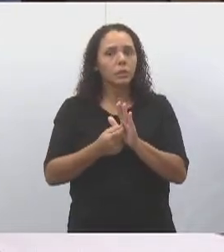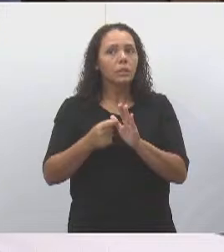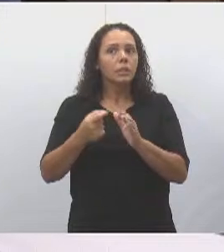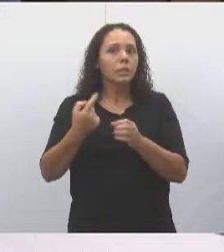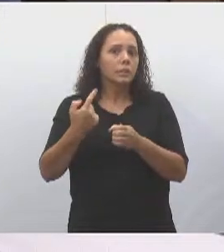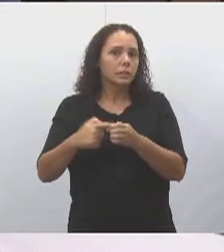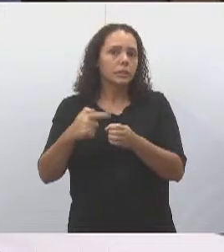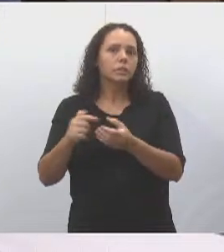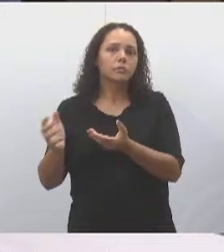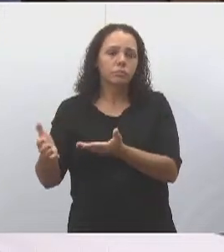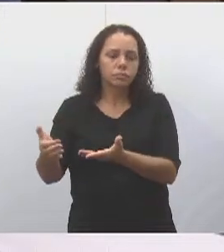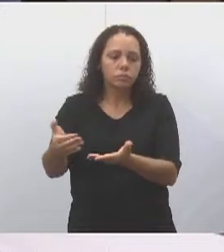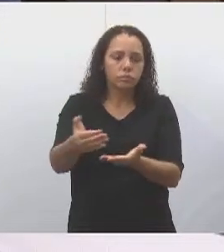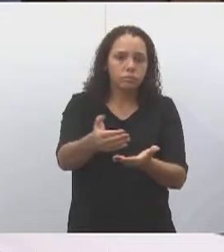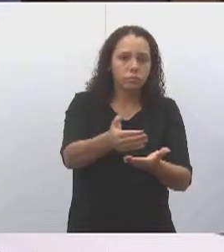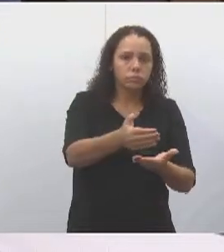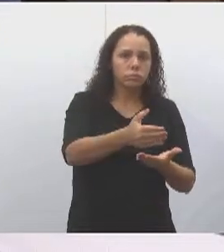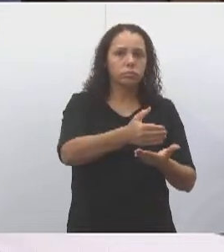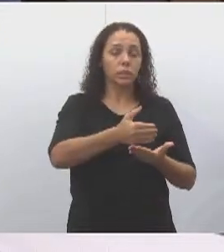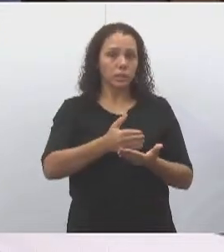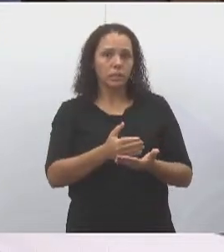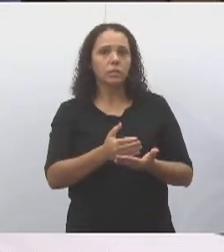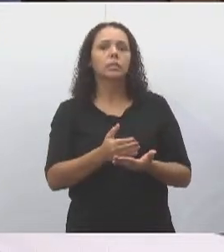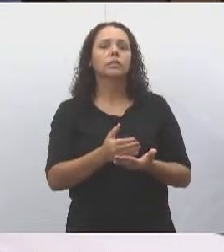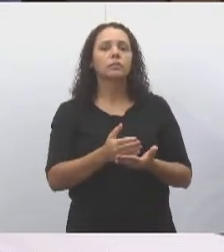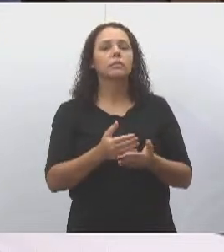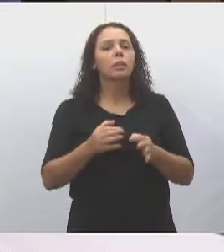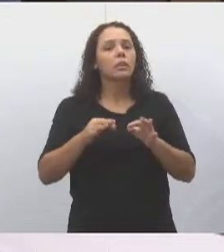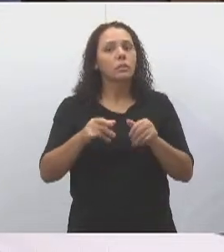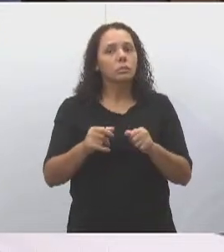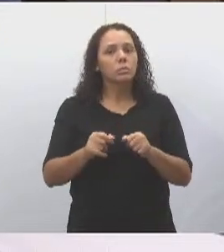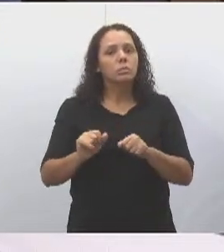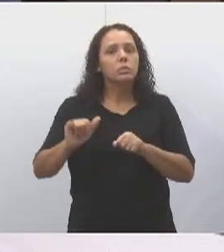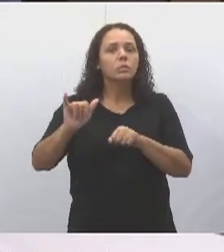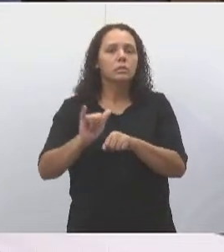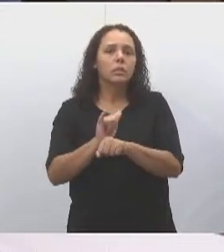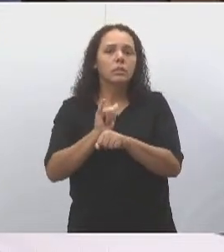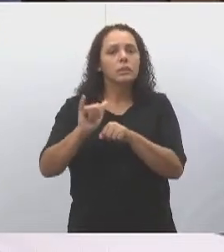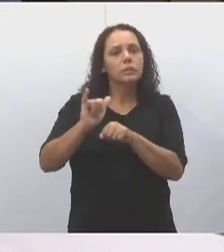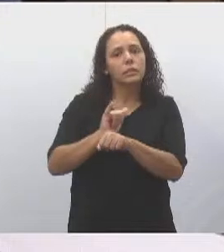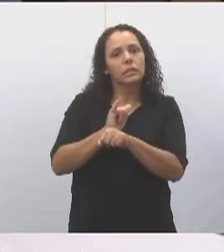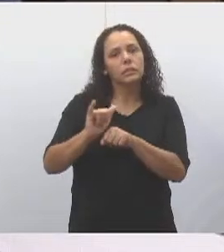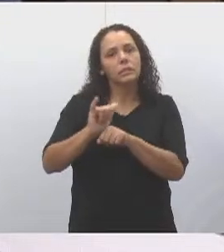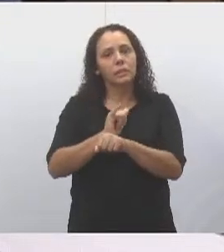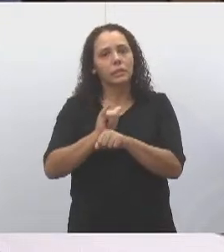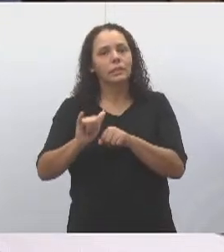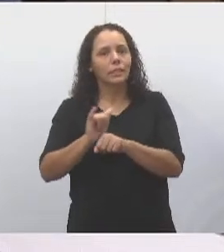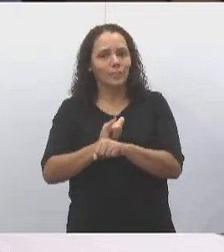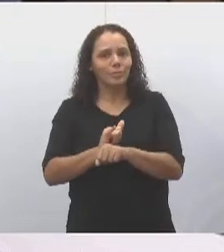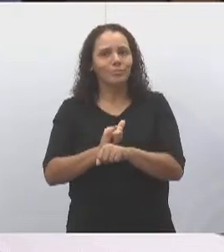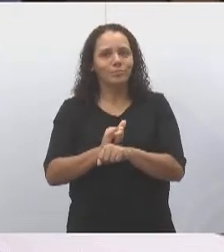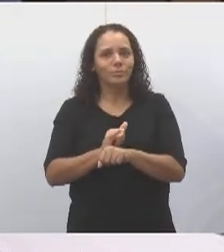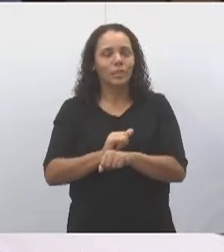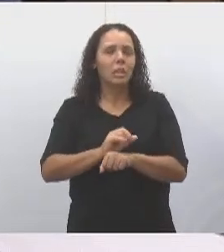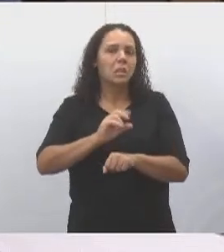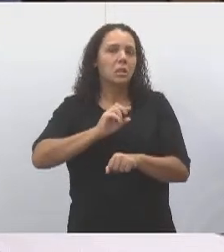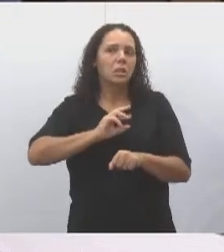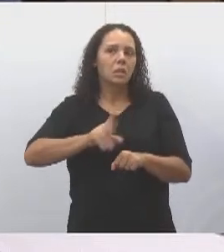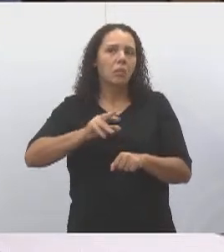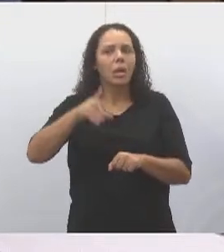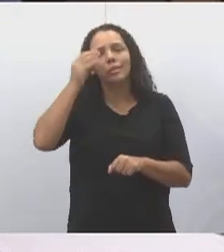arrecada. Então, tudo isso faz parte de estratégias, e não é falta de vontade e nem falta